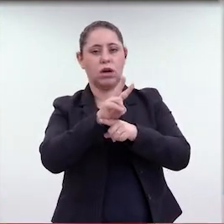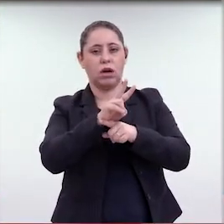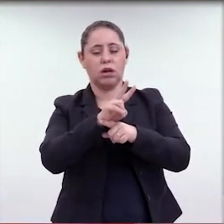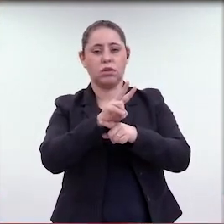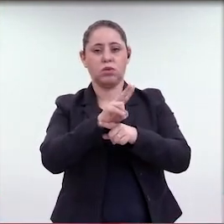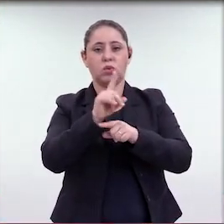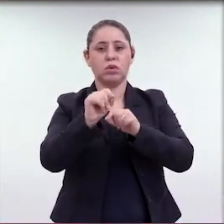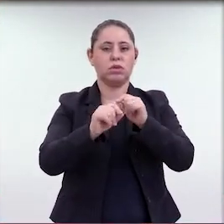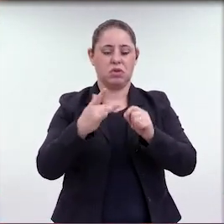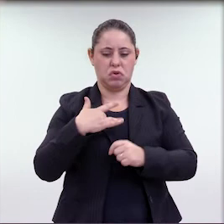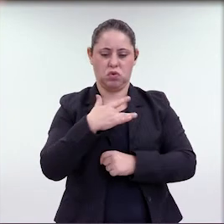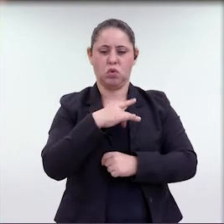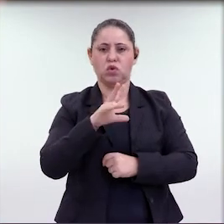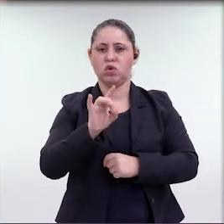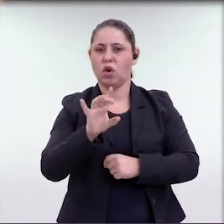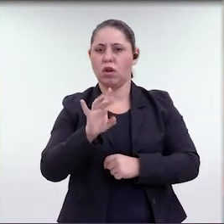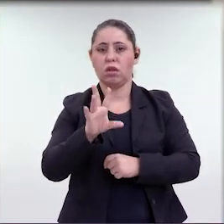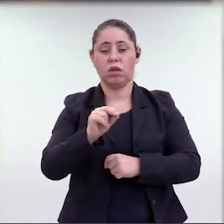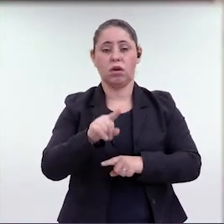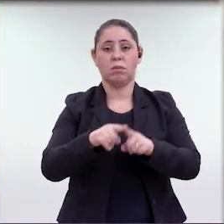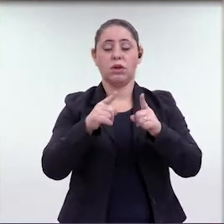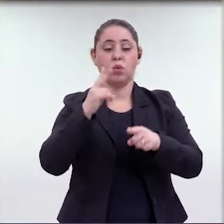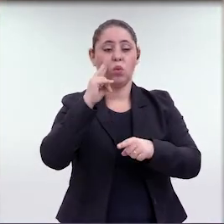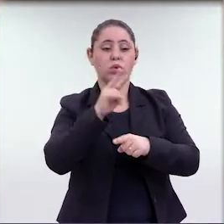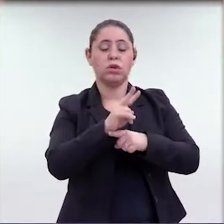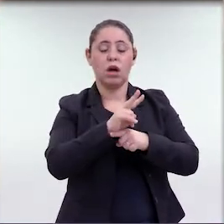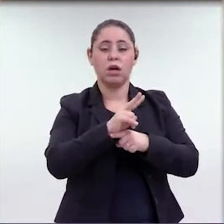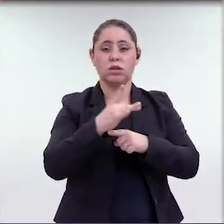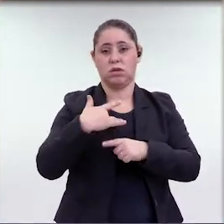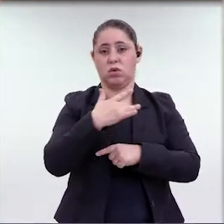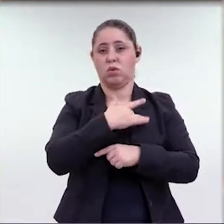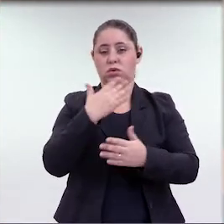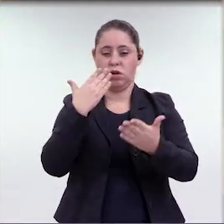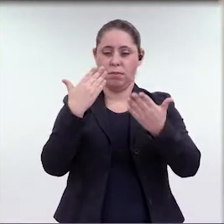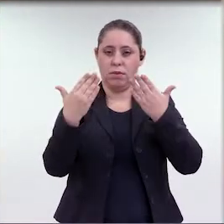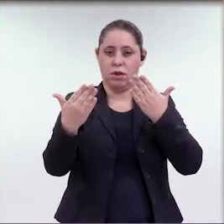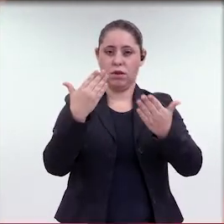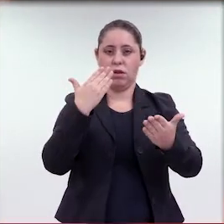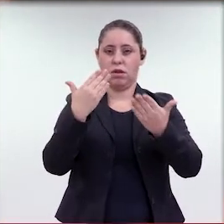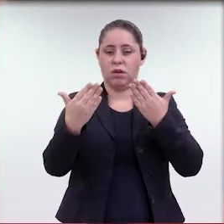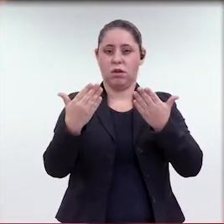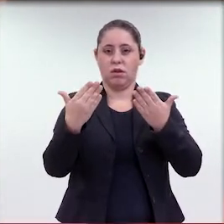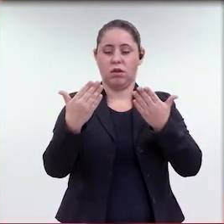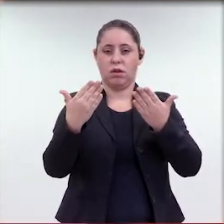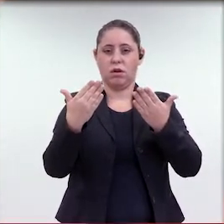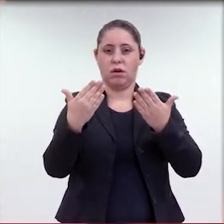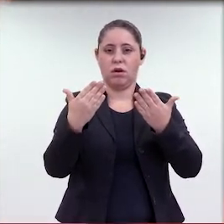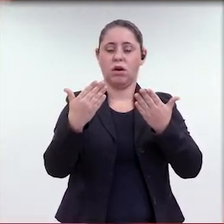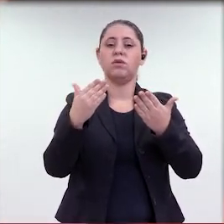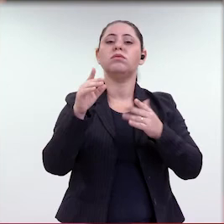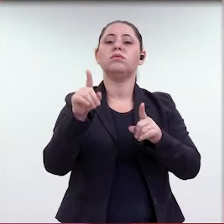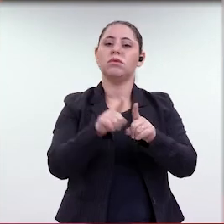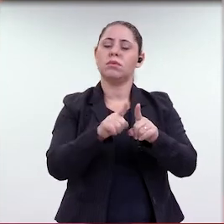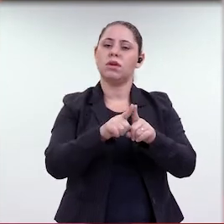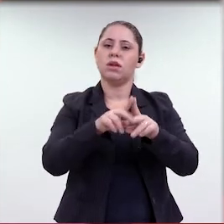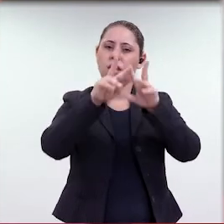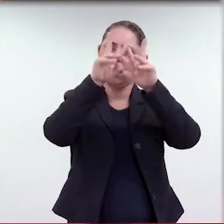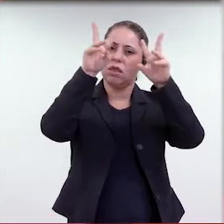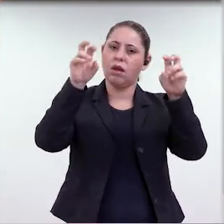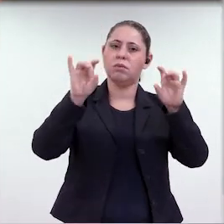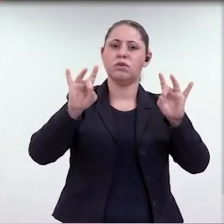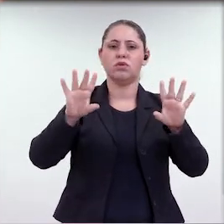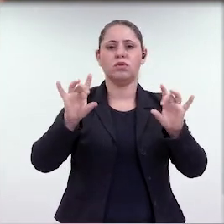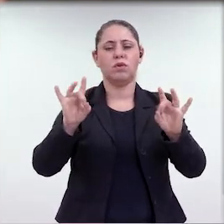A gente também vai tendo aí que cuidar da saúde mental, vocês já trataram, inclusive, aqui, vários assuntos relacionados a esses cuidados que devem ser